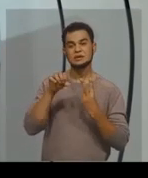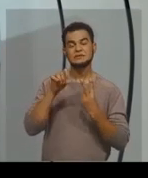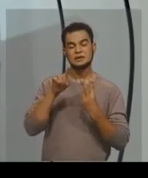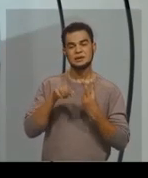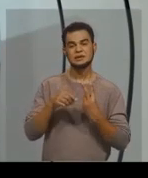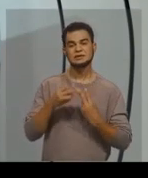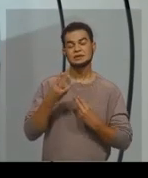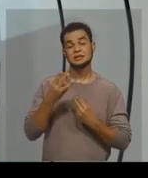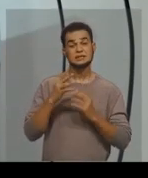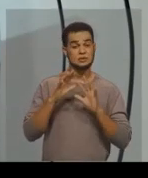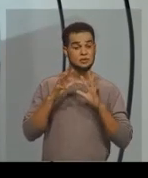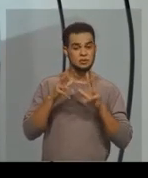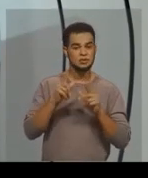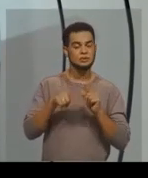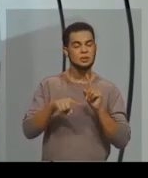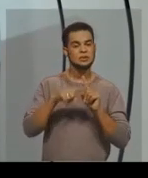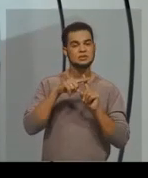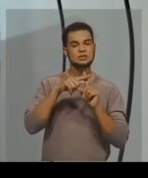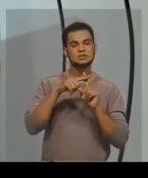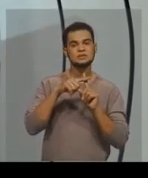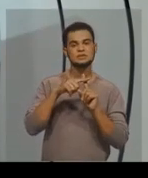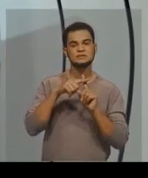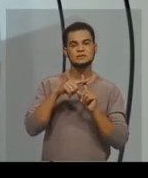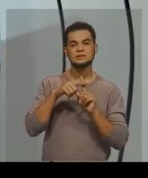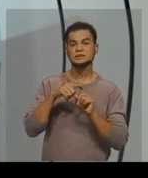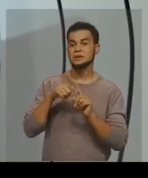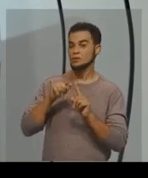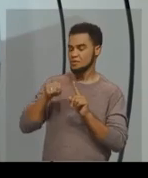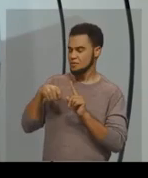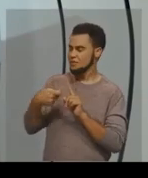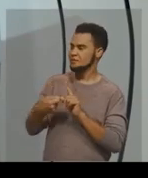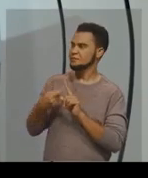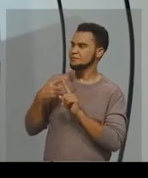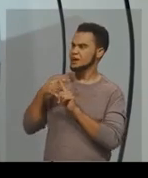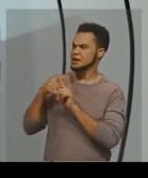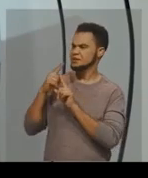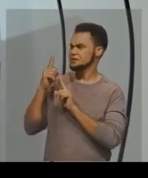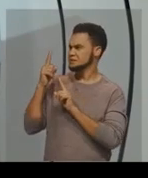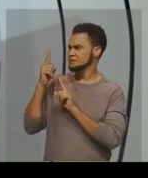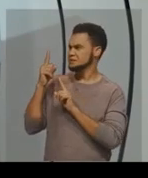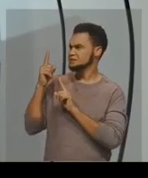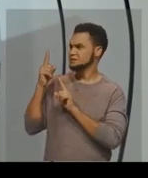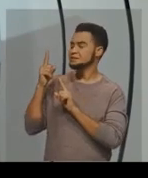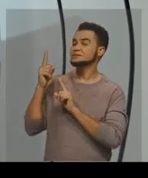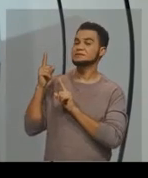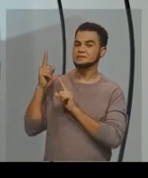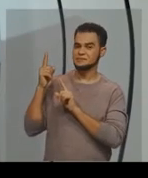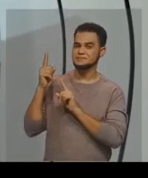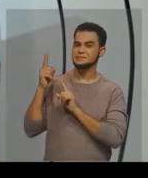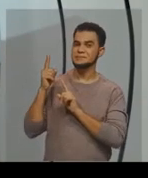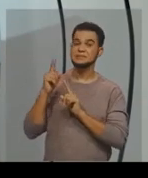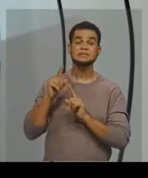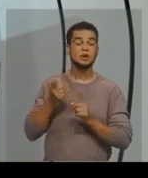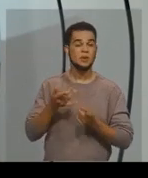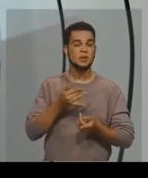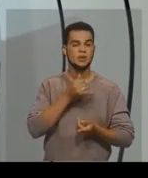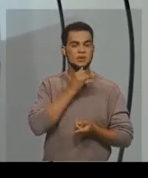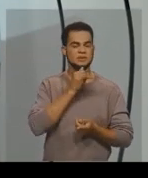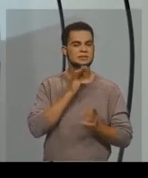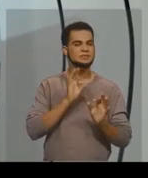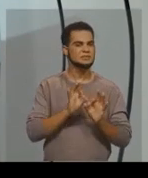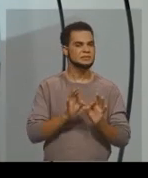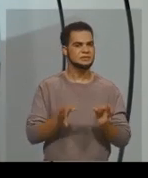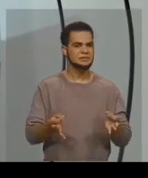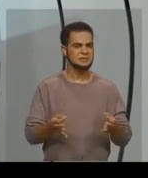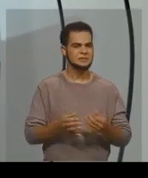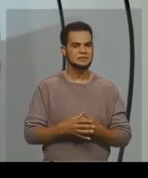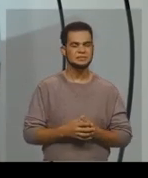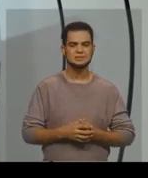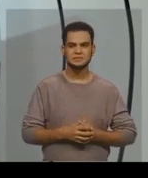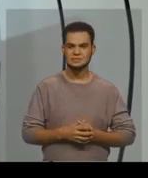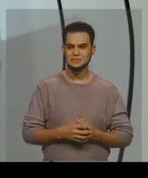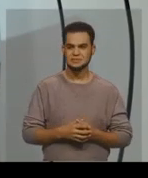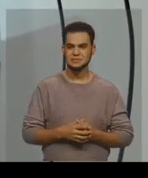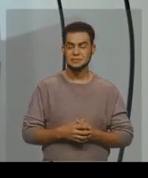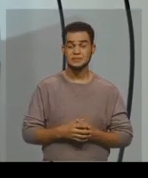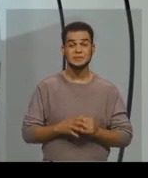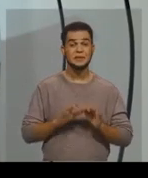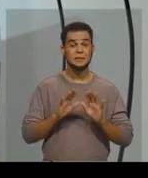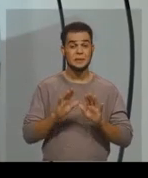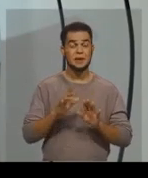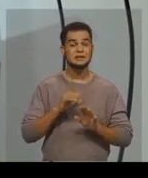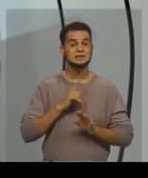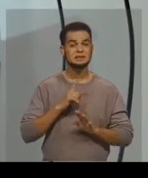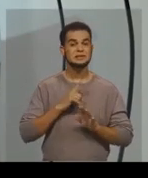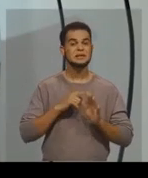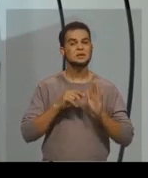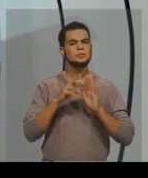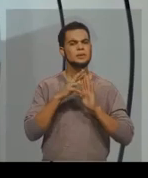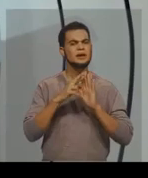positivo, então aqui é mais, beleza? Isso é um exemplo simples, eu vou fazer só isso. Mas tem uma regra, tem uma